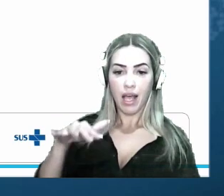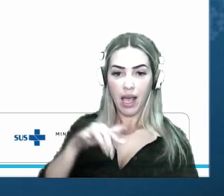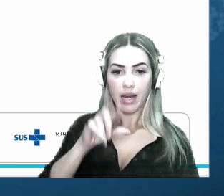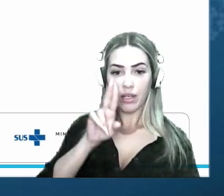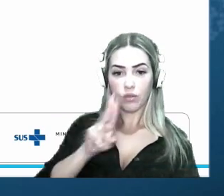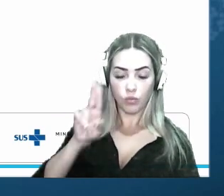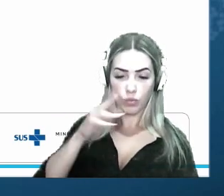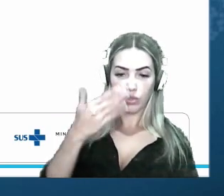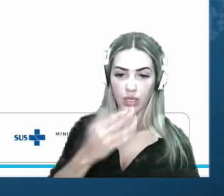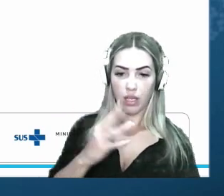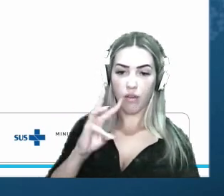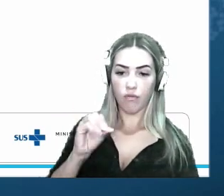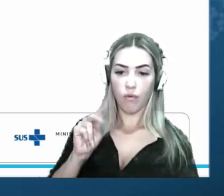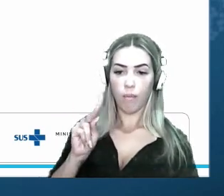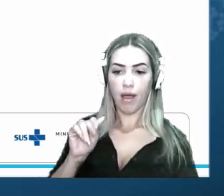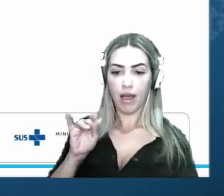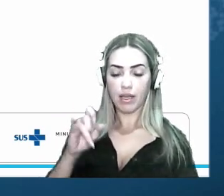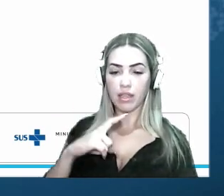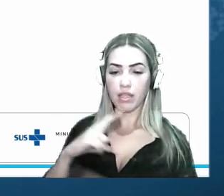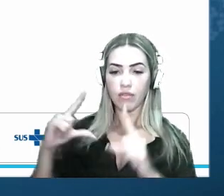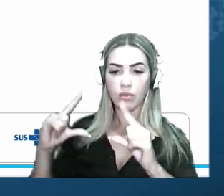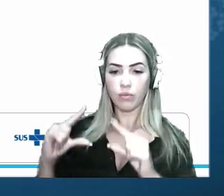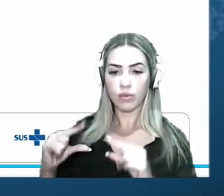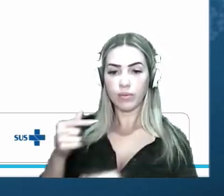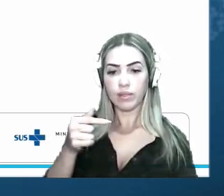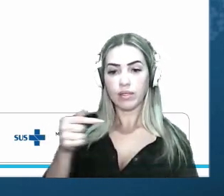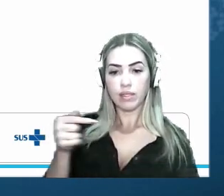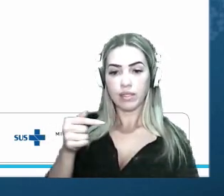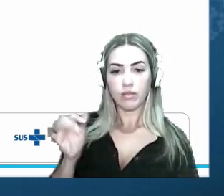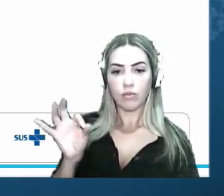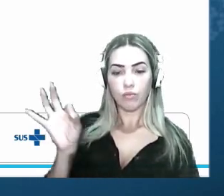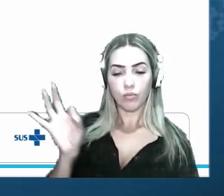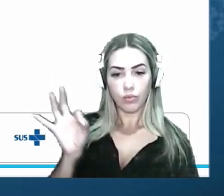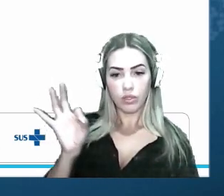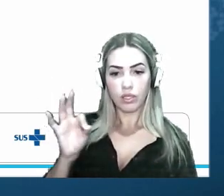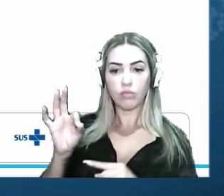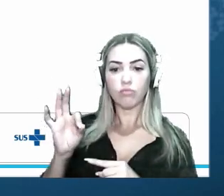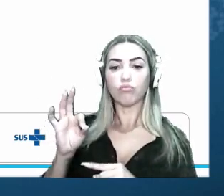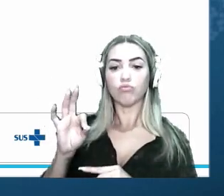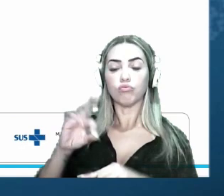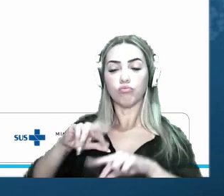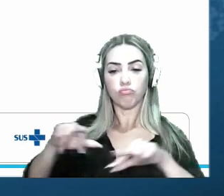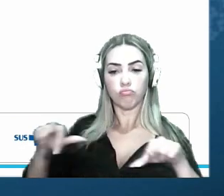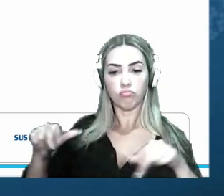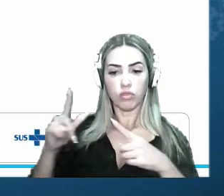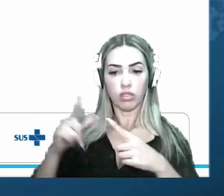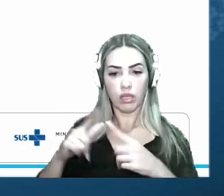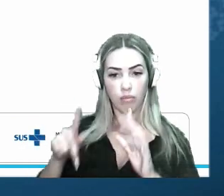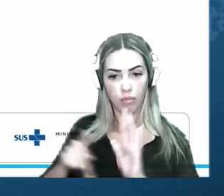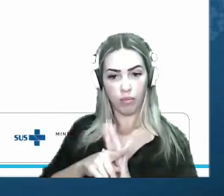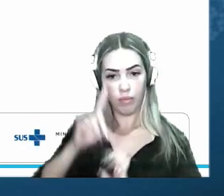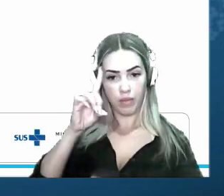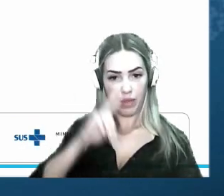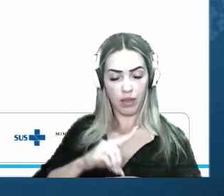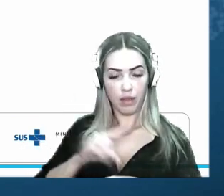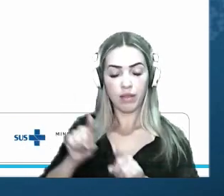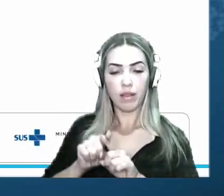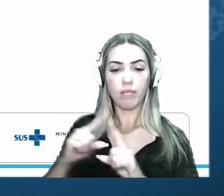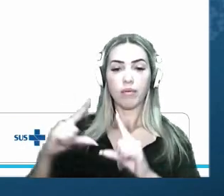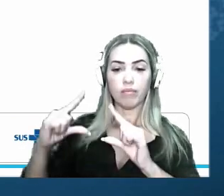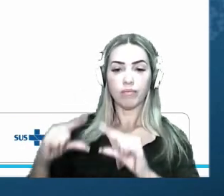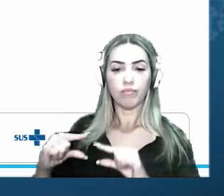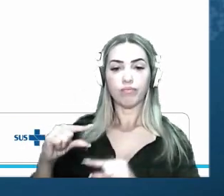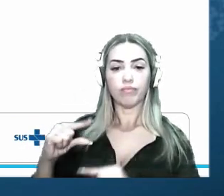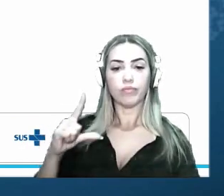uma redução de 77% dos casos de dengue e 86% de redução nas hospitalizações. E